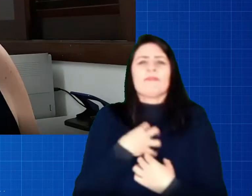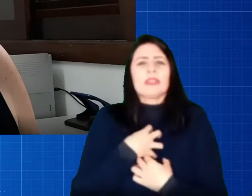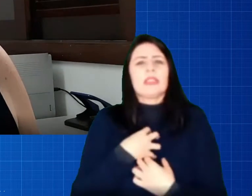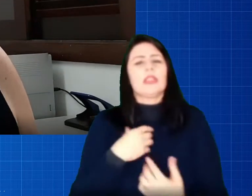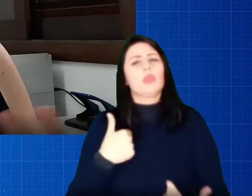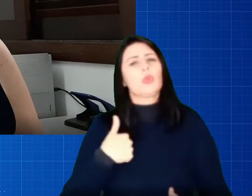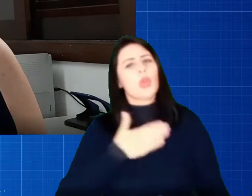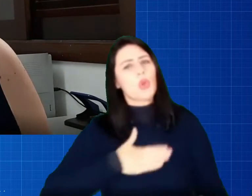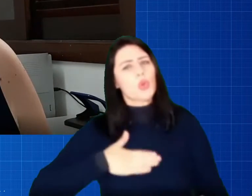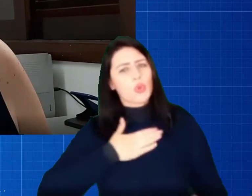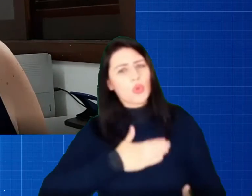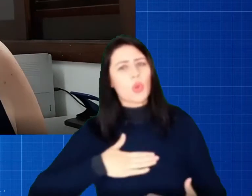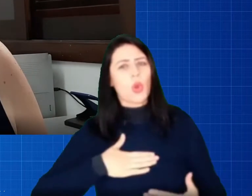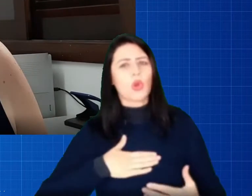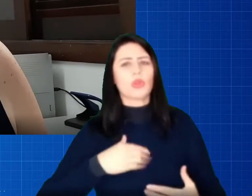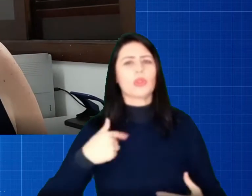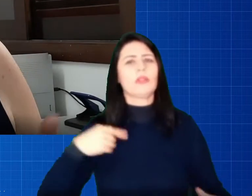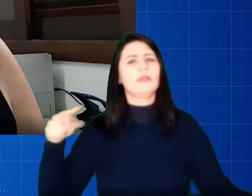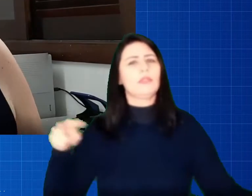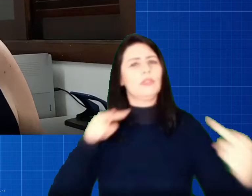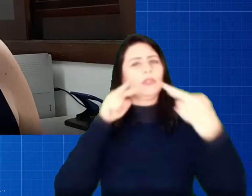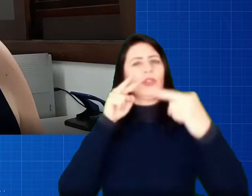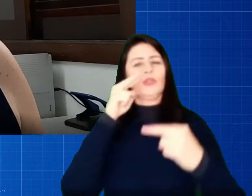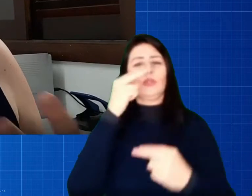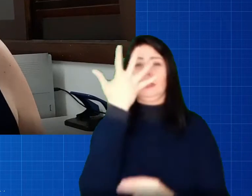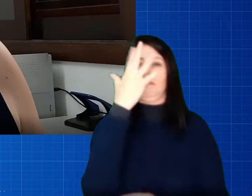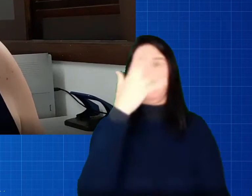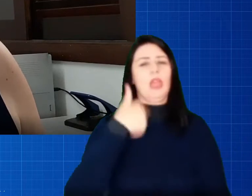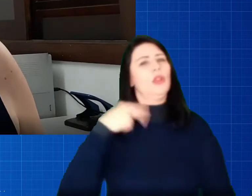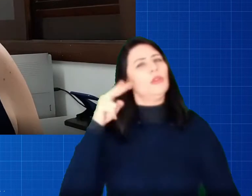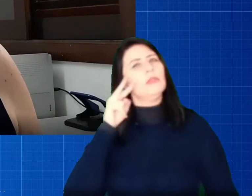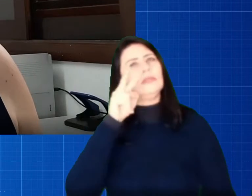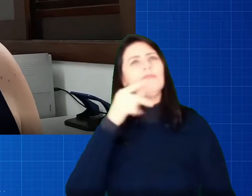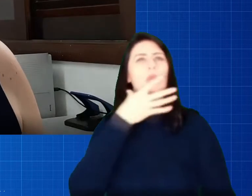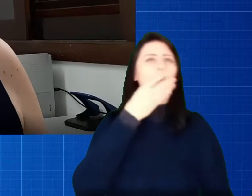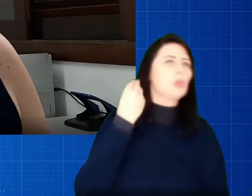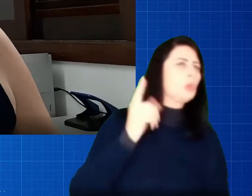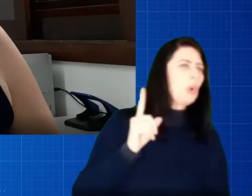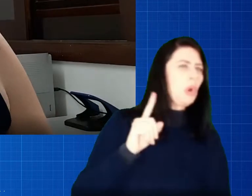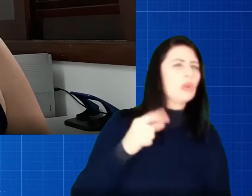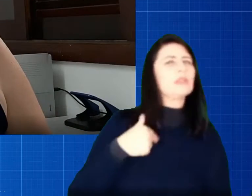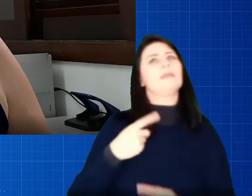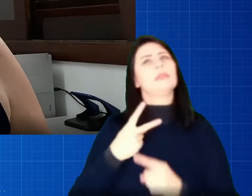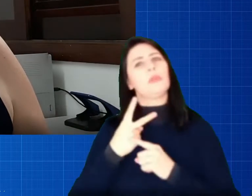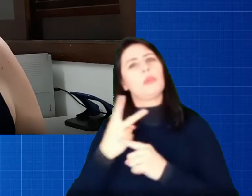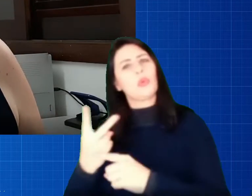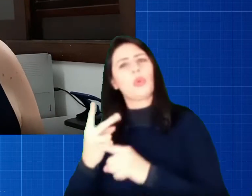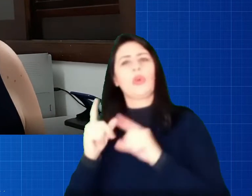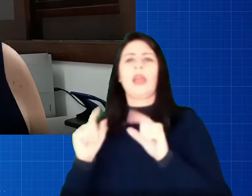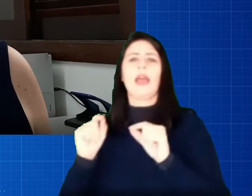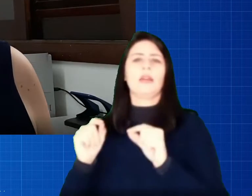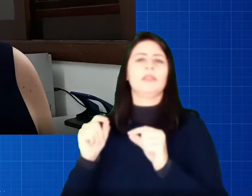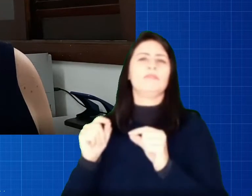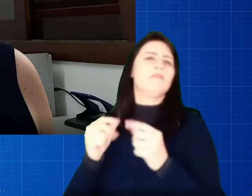que né, eu gosto do que eu estou vendo no espelho, não gosto, eu tenho que procurar. Eu estou procurando isso